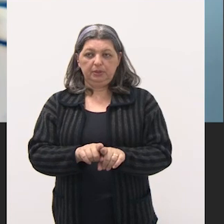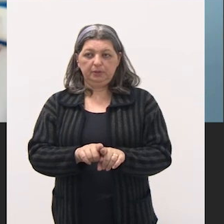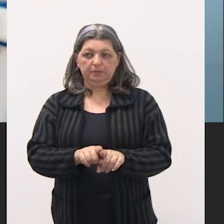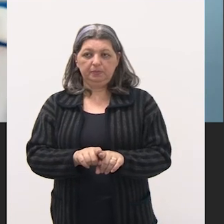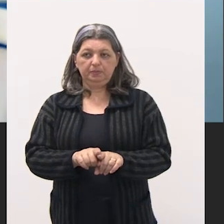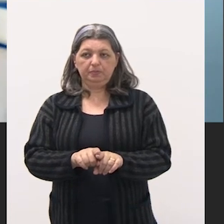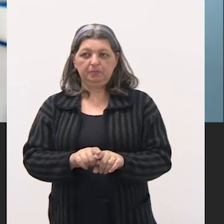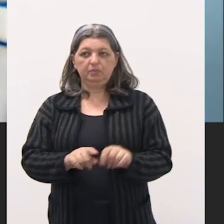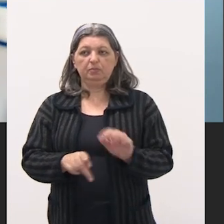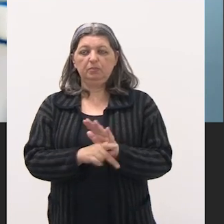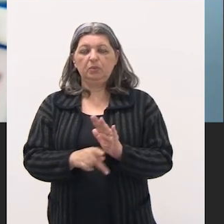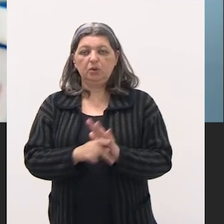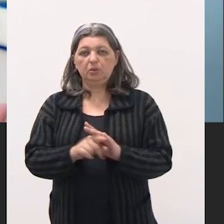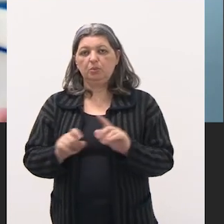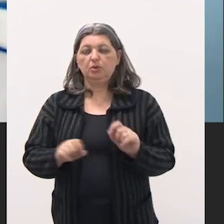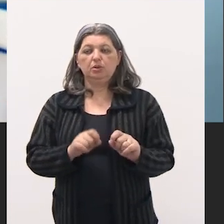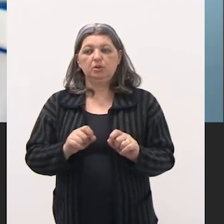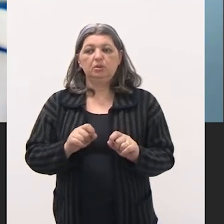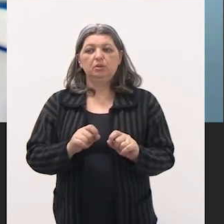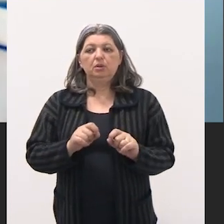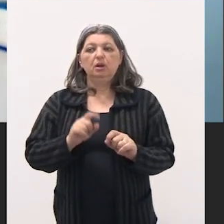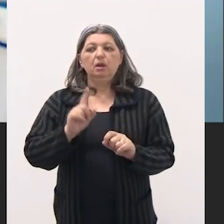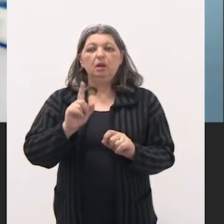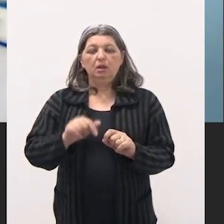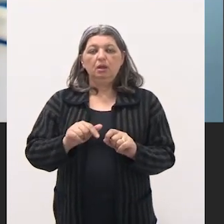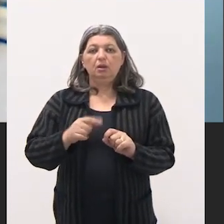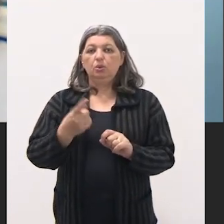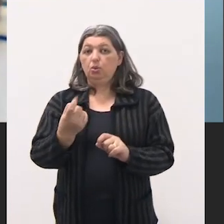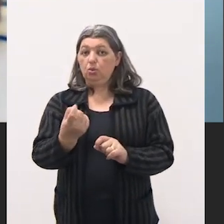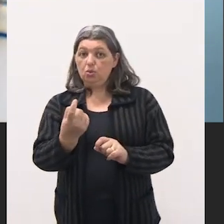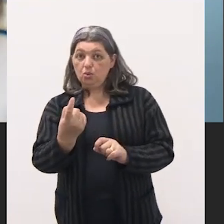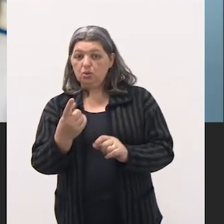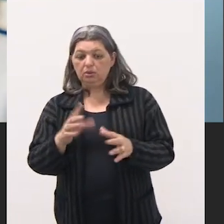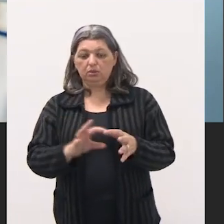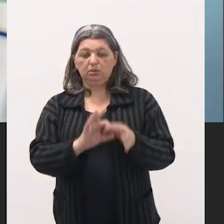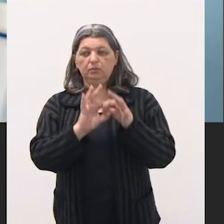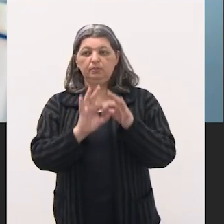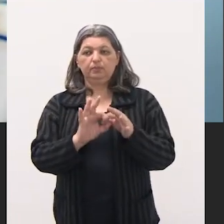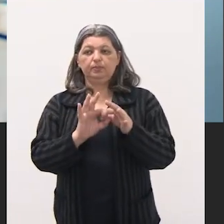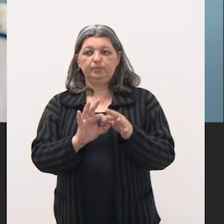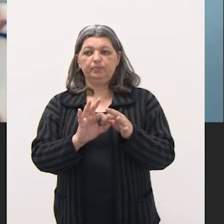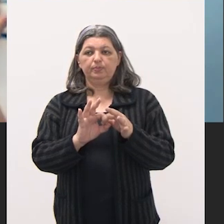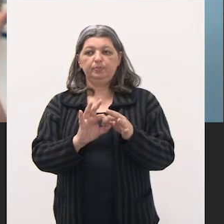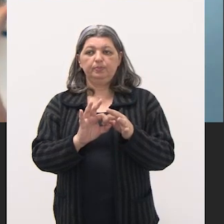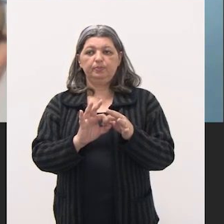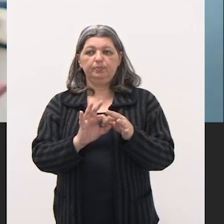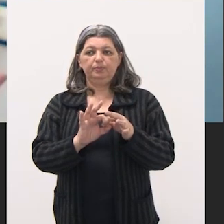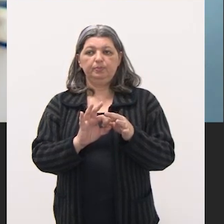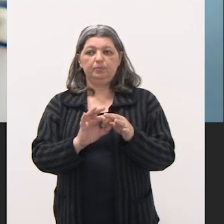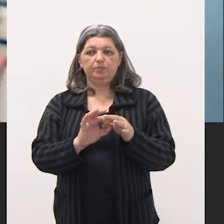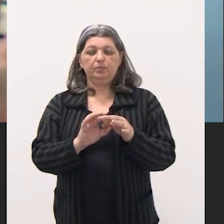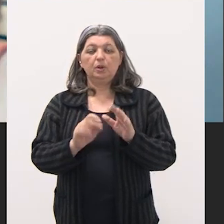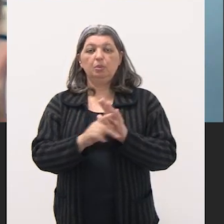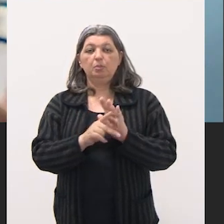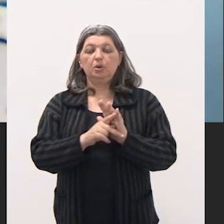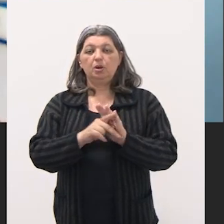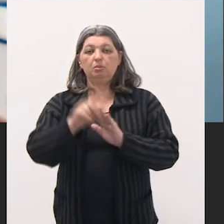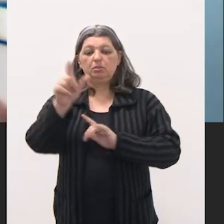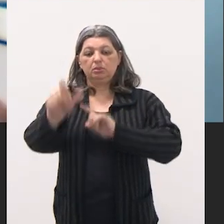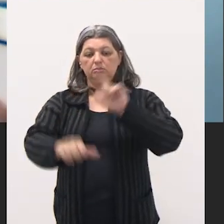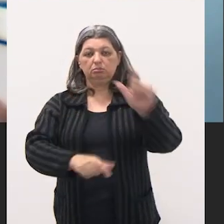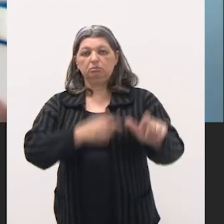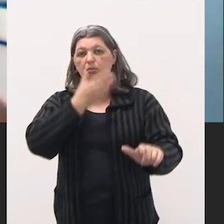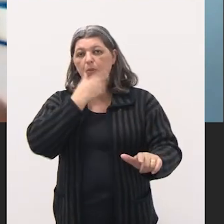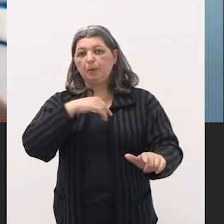uma pauta única que possa fazer com que cidadãos, homens e